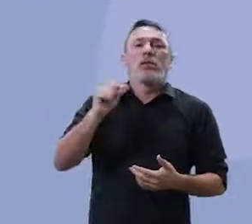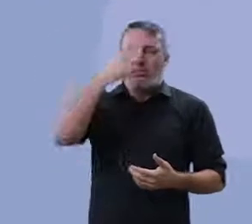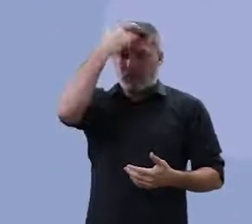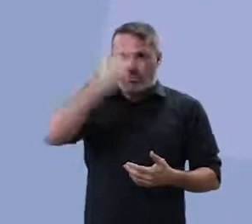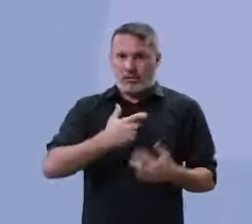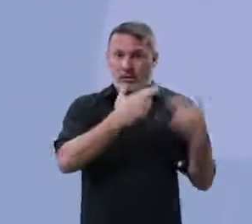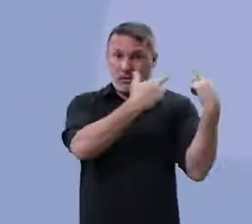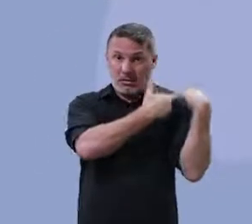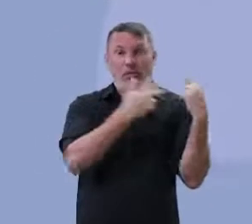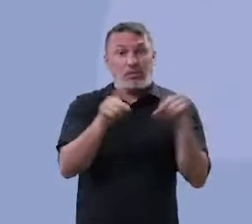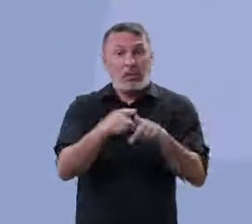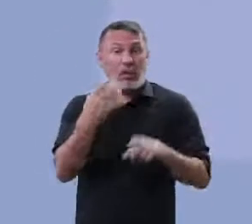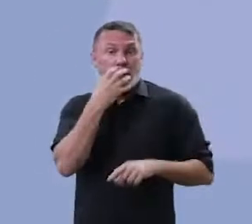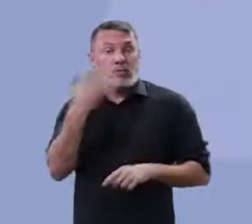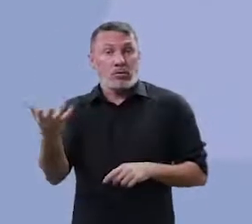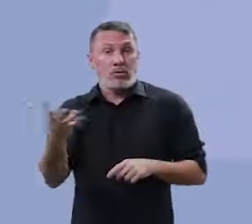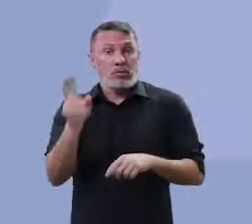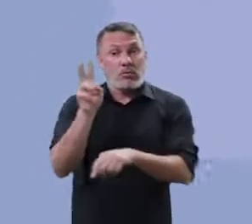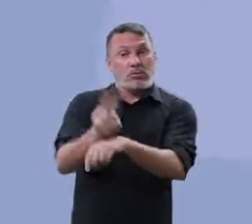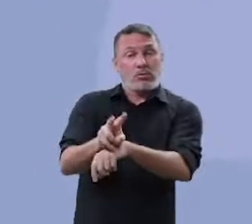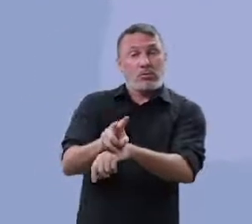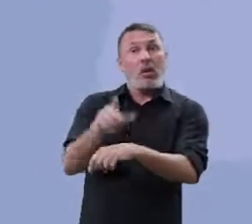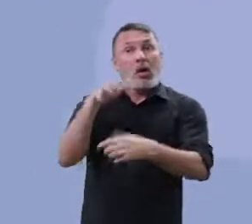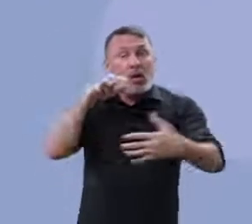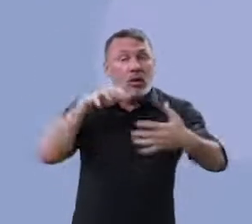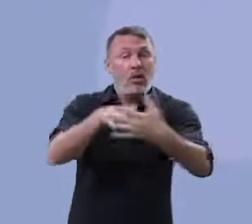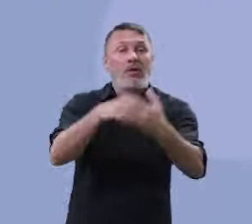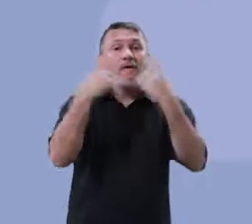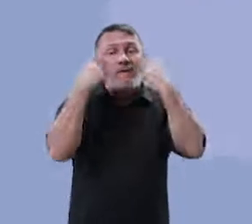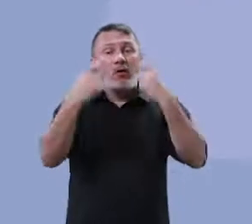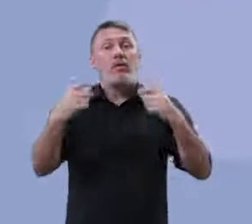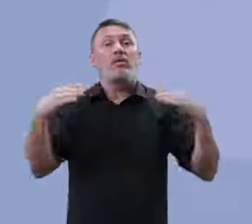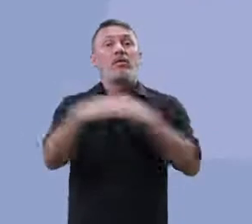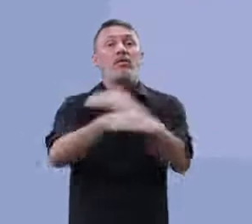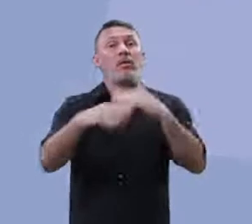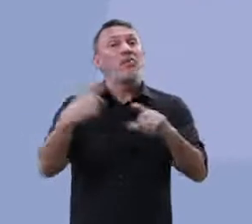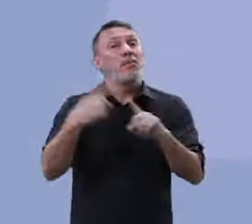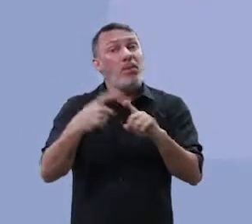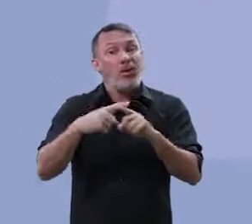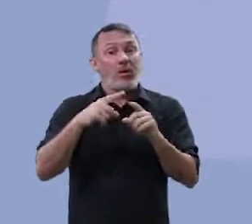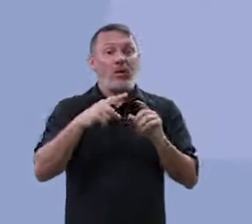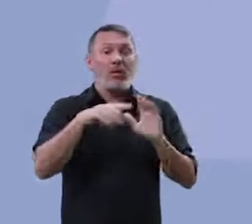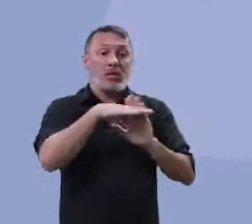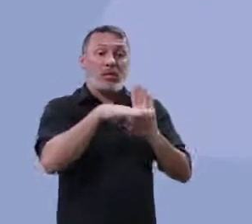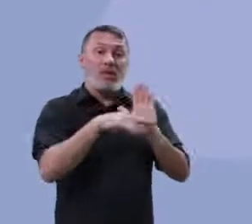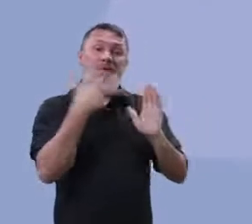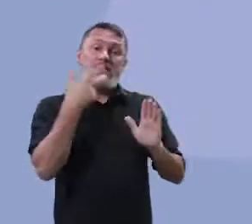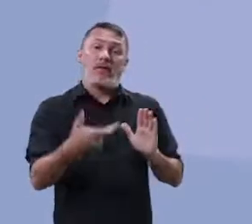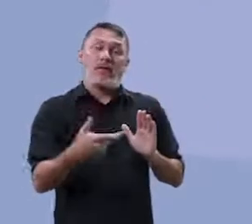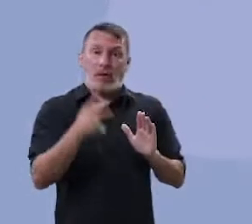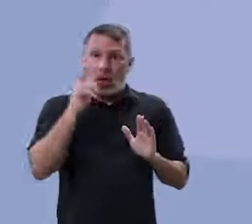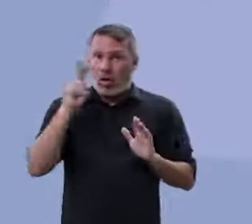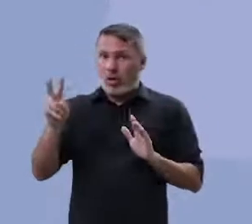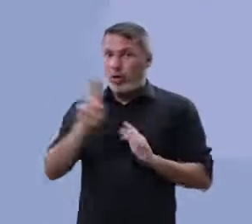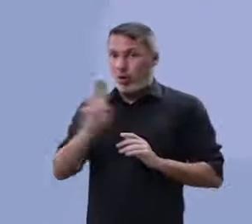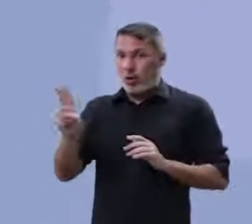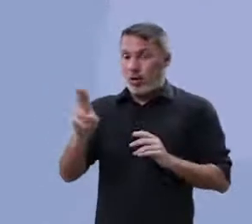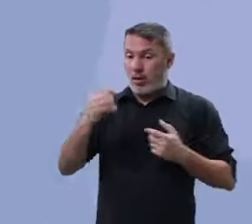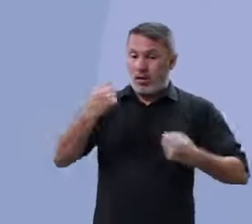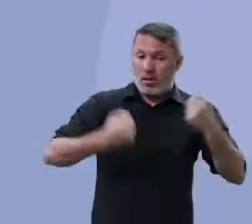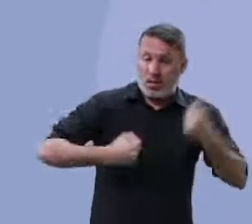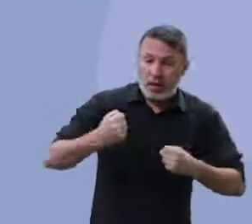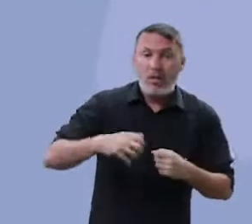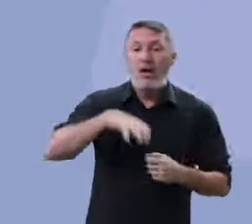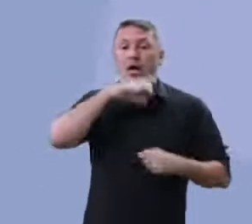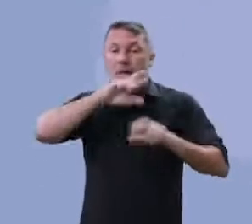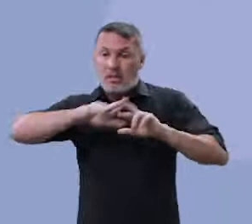na verdade você é o responsável, e ele pode ocasionar uma violência no trânsito, porque ele faz parte do trânsito. Olha,